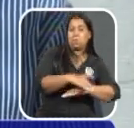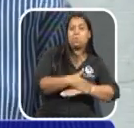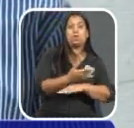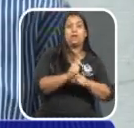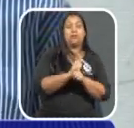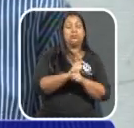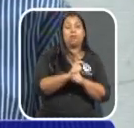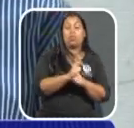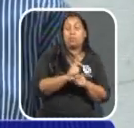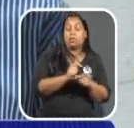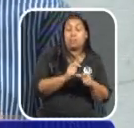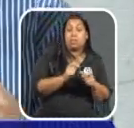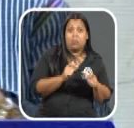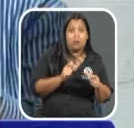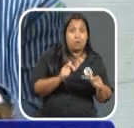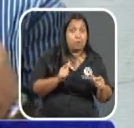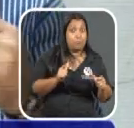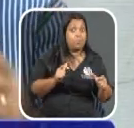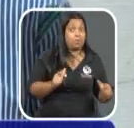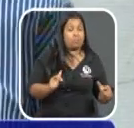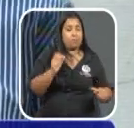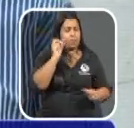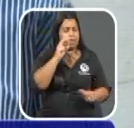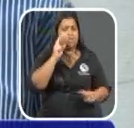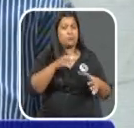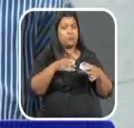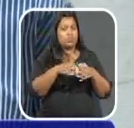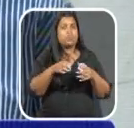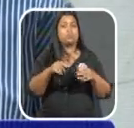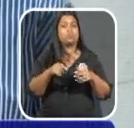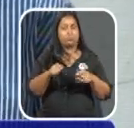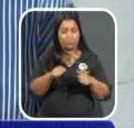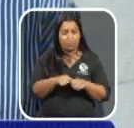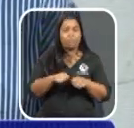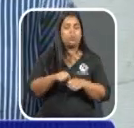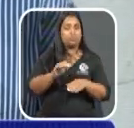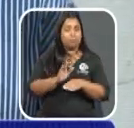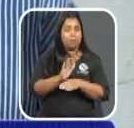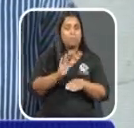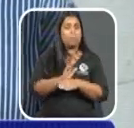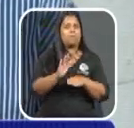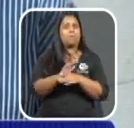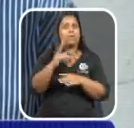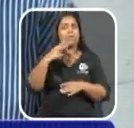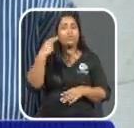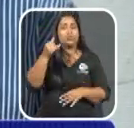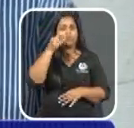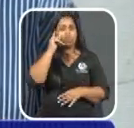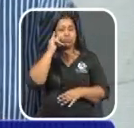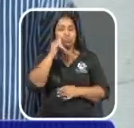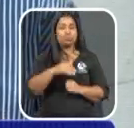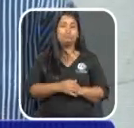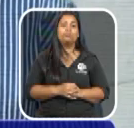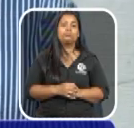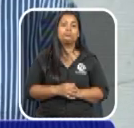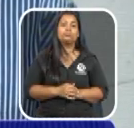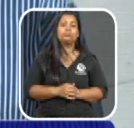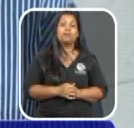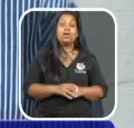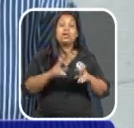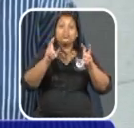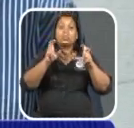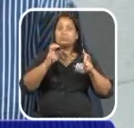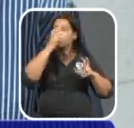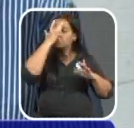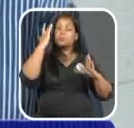eles aumentaram na nossa cidade, tanto que você tem visto que as comissões aí têm funcionado bastante, através do vereador Cabo Júlio Donizete, com essa questão